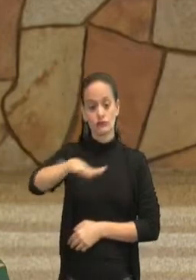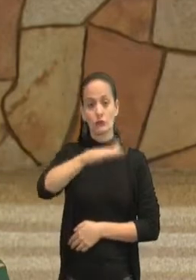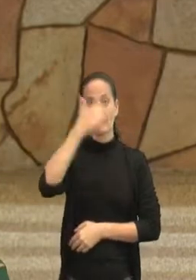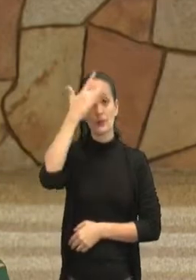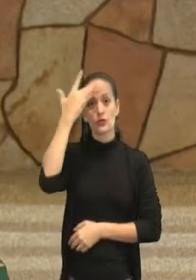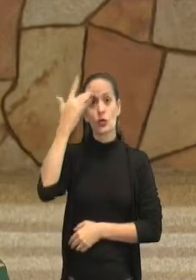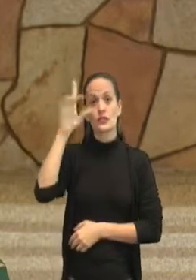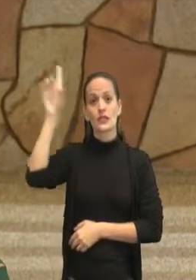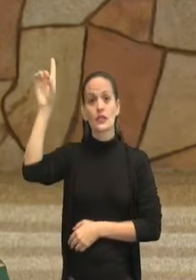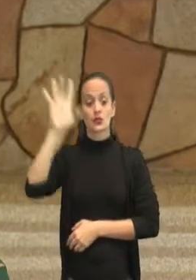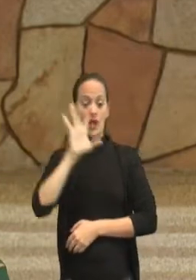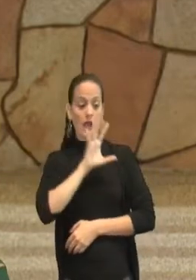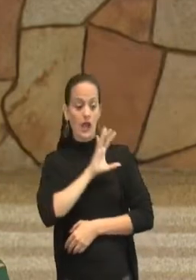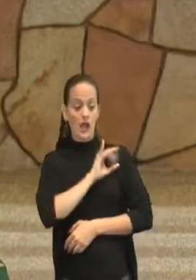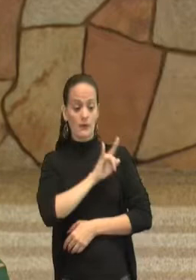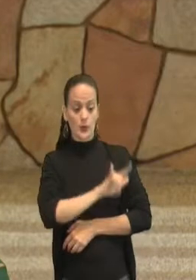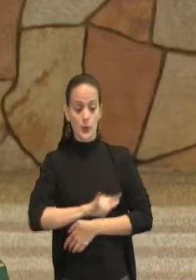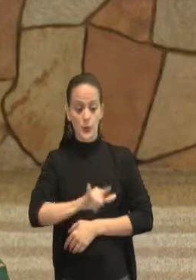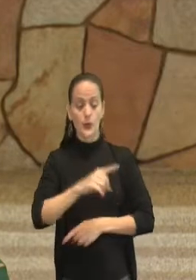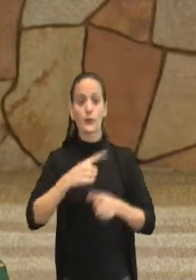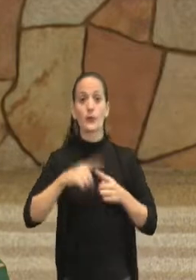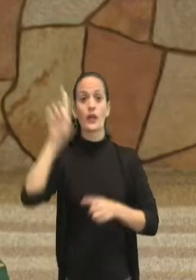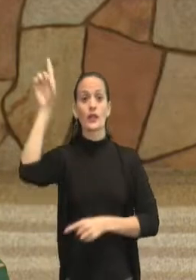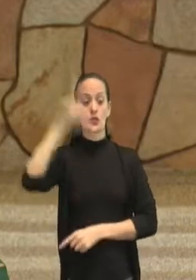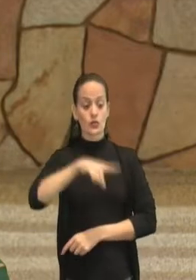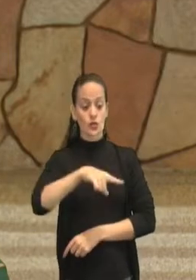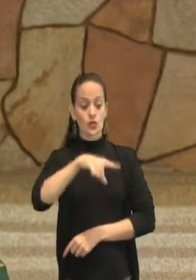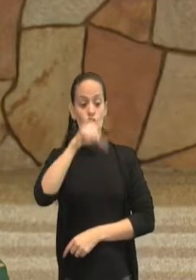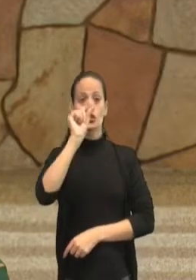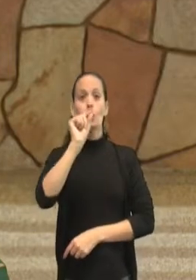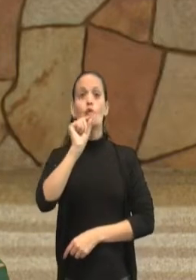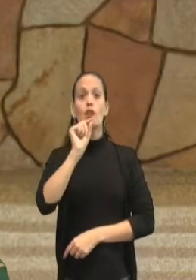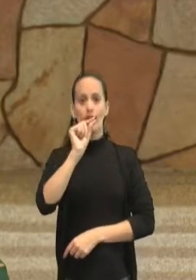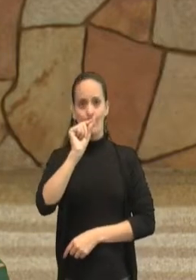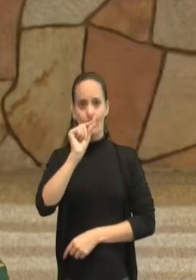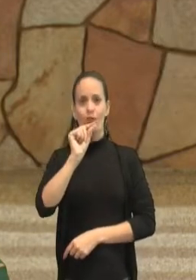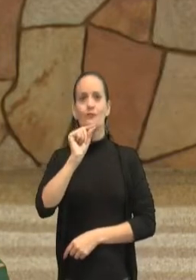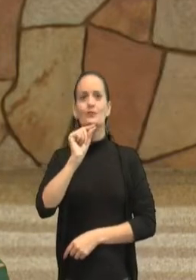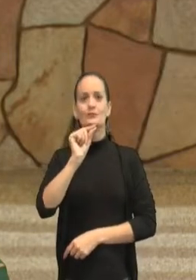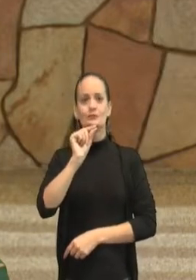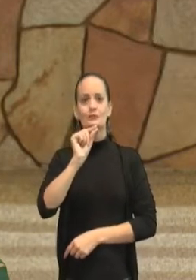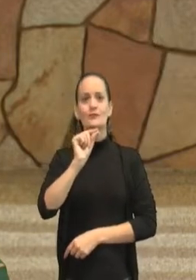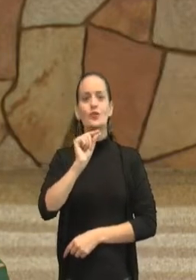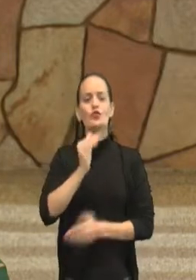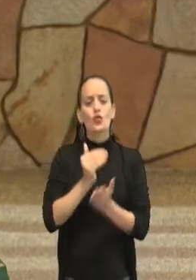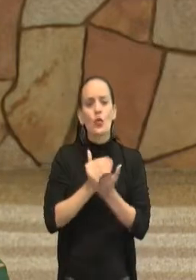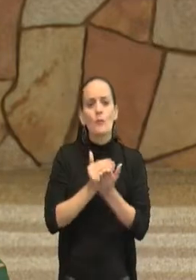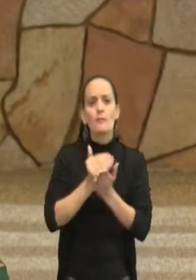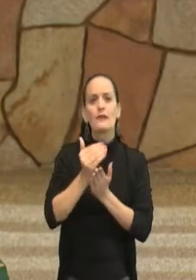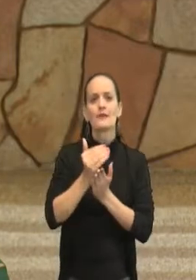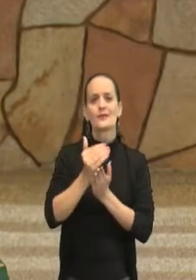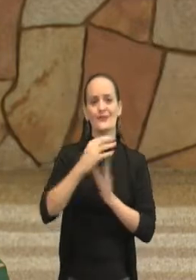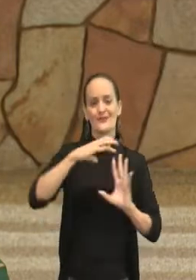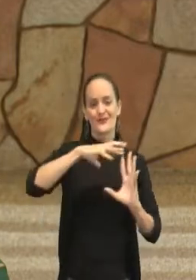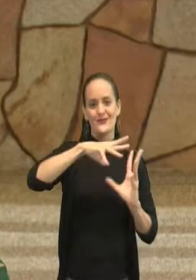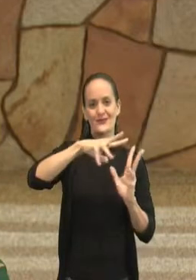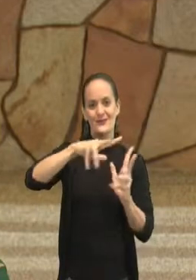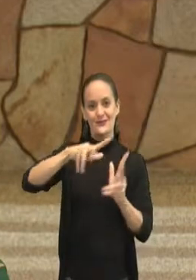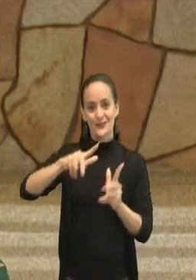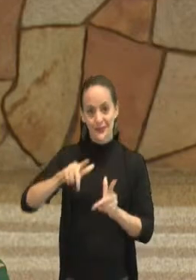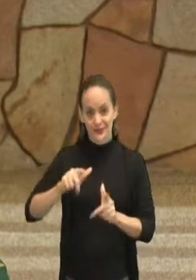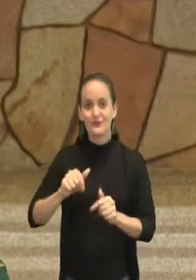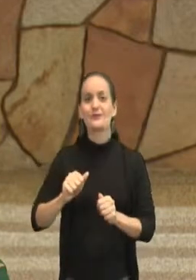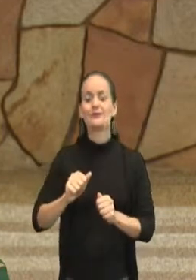Senhor, porque Deus vos escolheu desde o princípio para a salvação, pela santificação